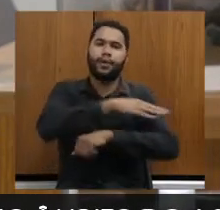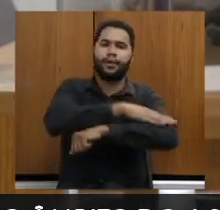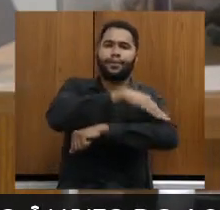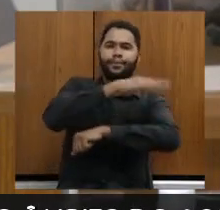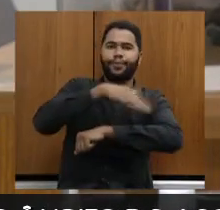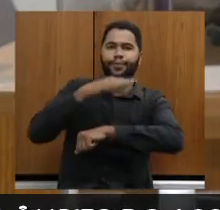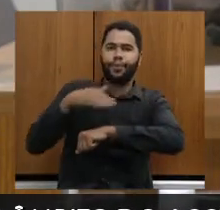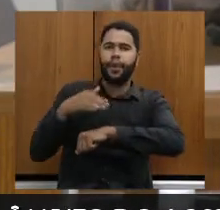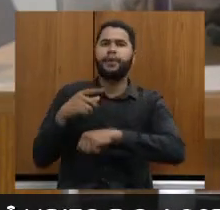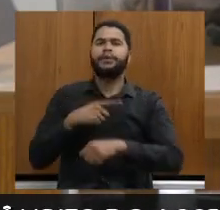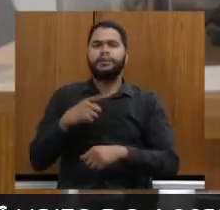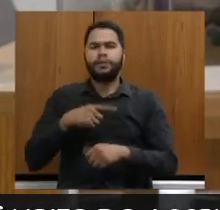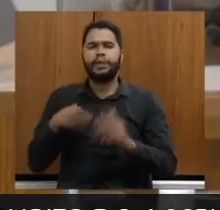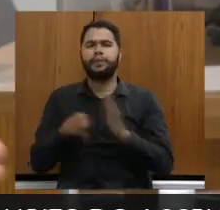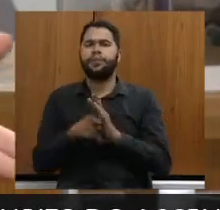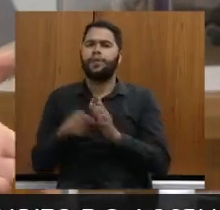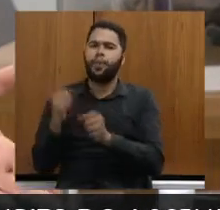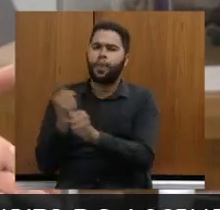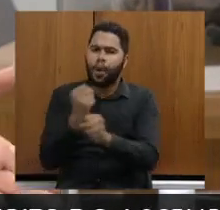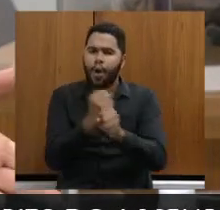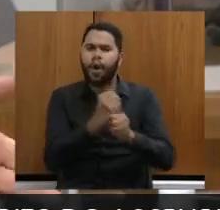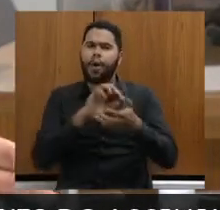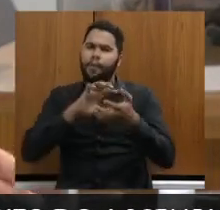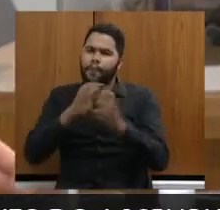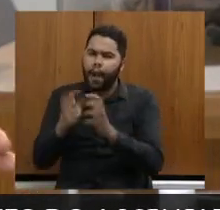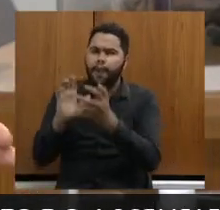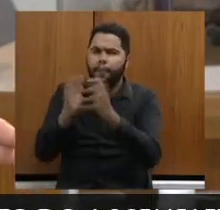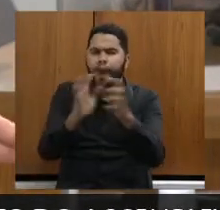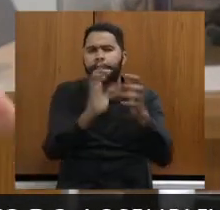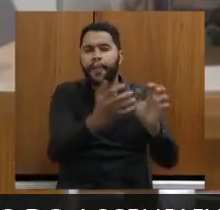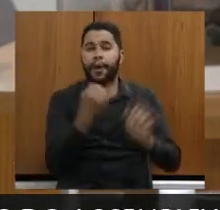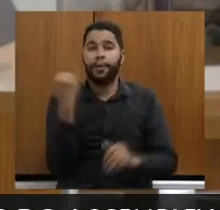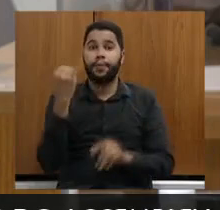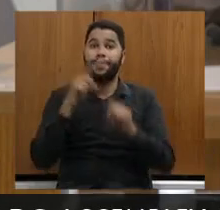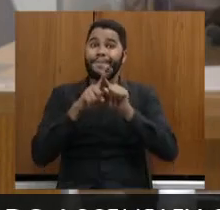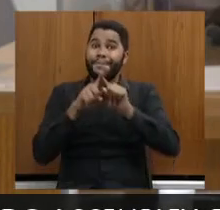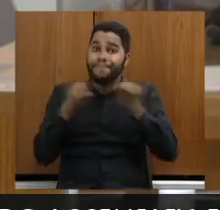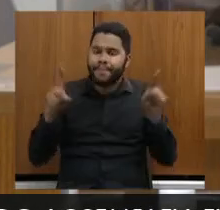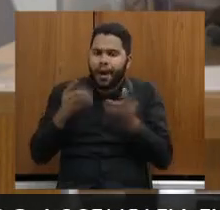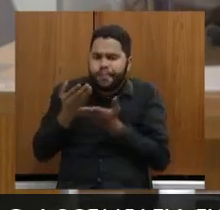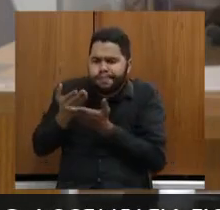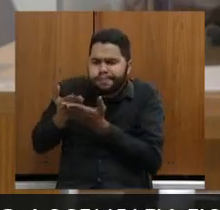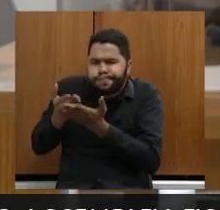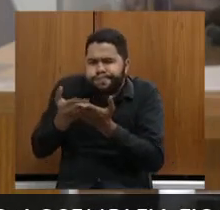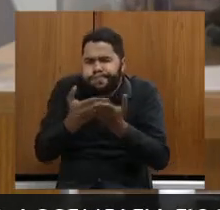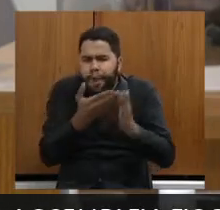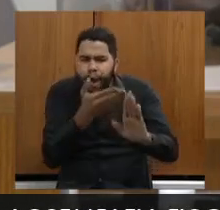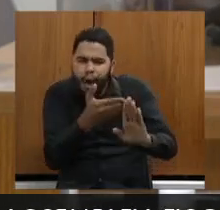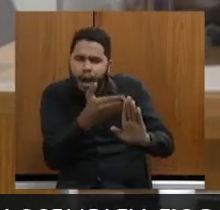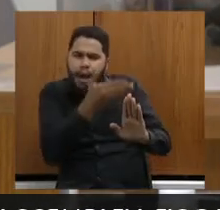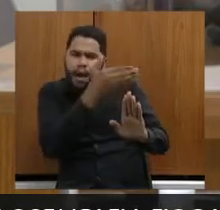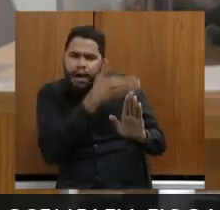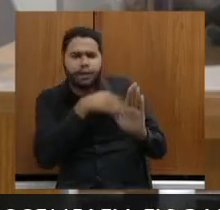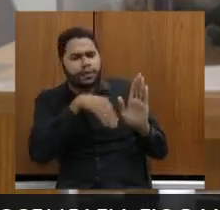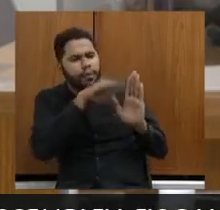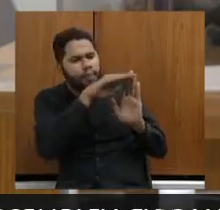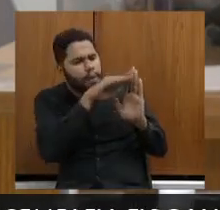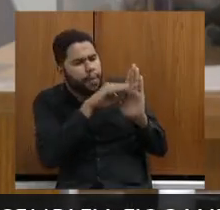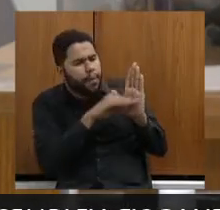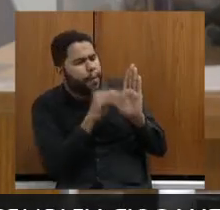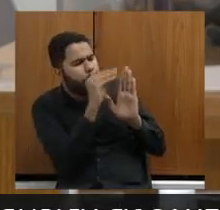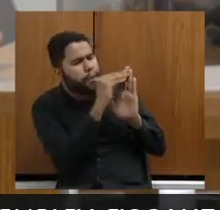vamos ter recursos para fazer muitas obras importantes no estado Mas se a gente tiver um estudo anterior se a gente